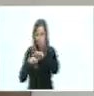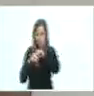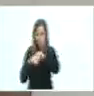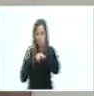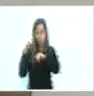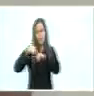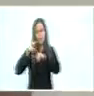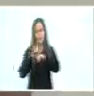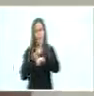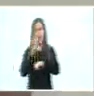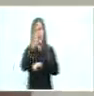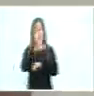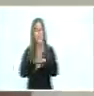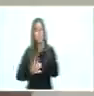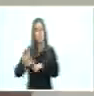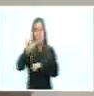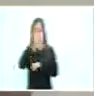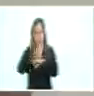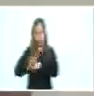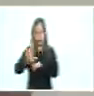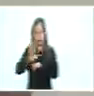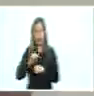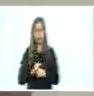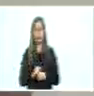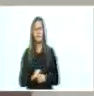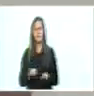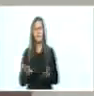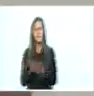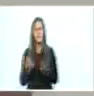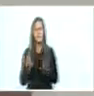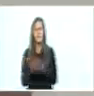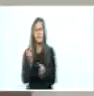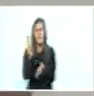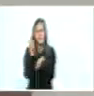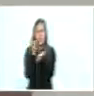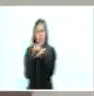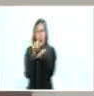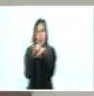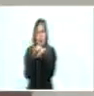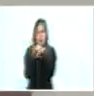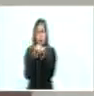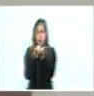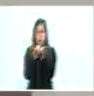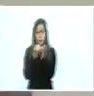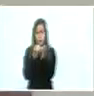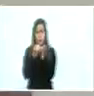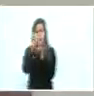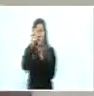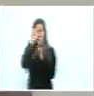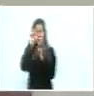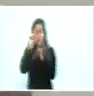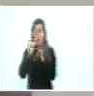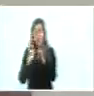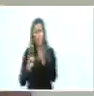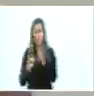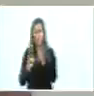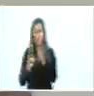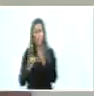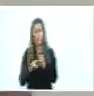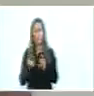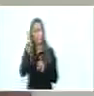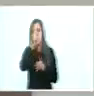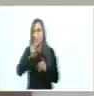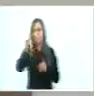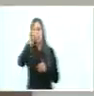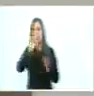Viçosa e região. Esse encaminhamento pautou nos seguintes pontos: seria utilizado